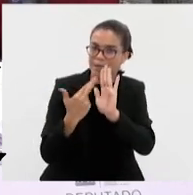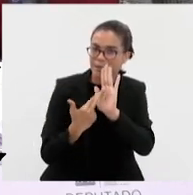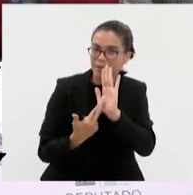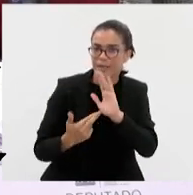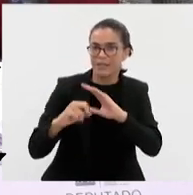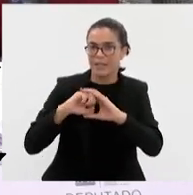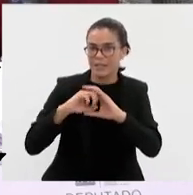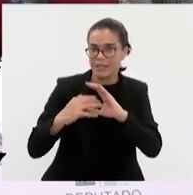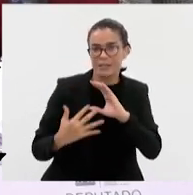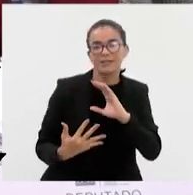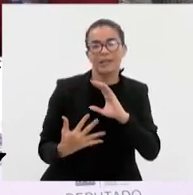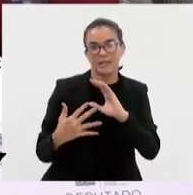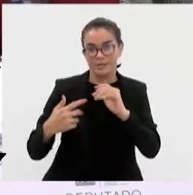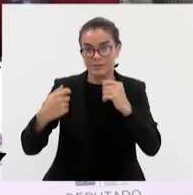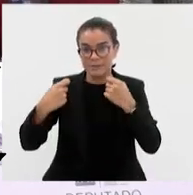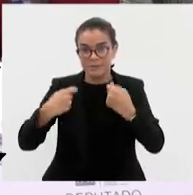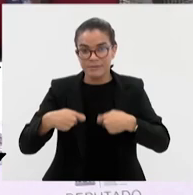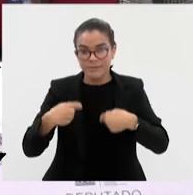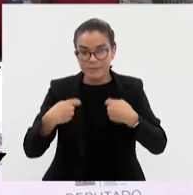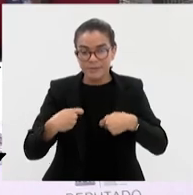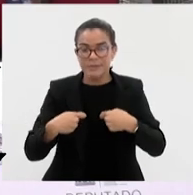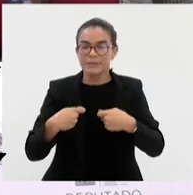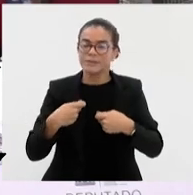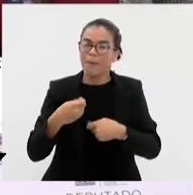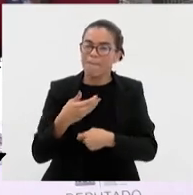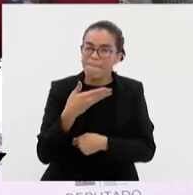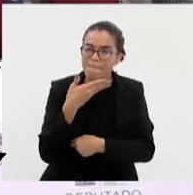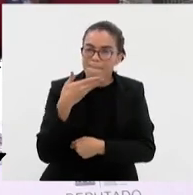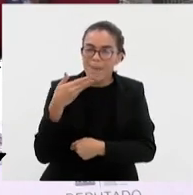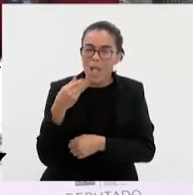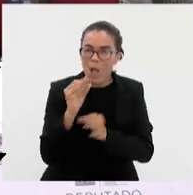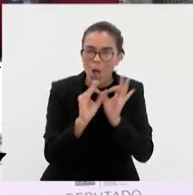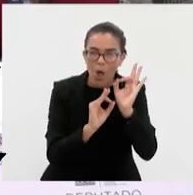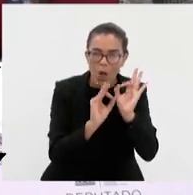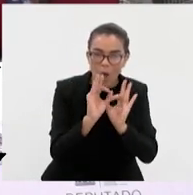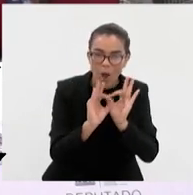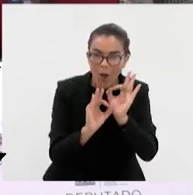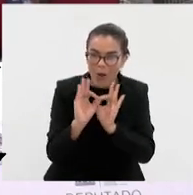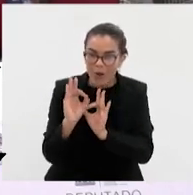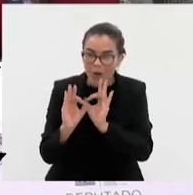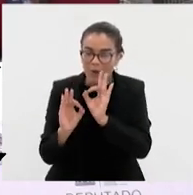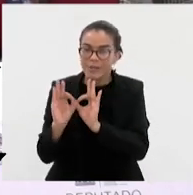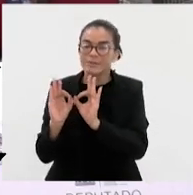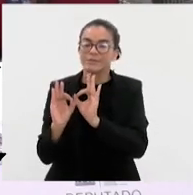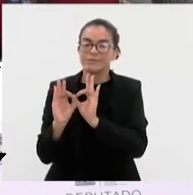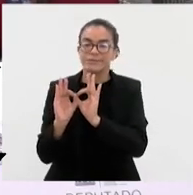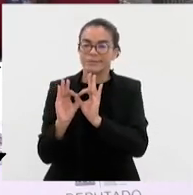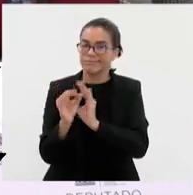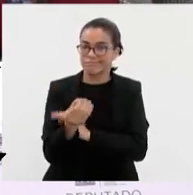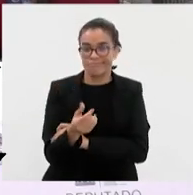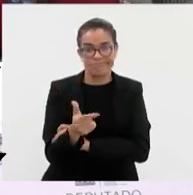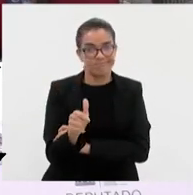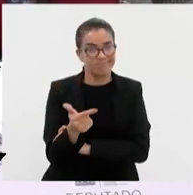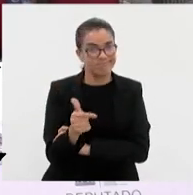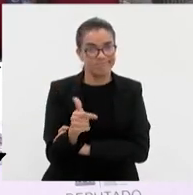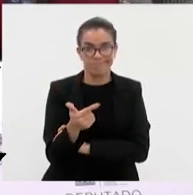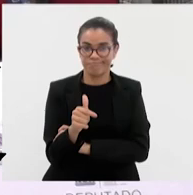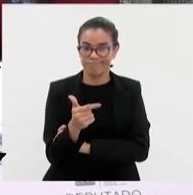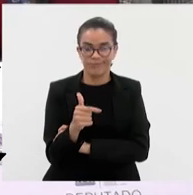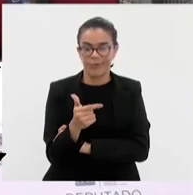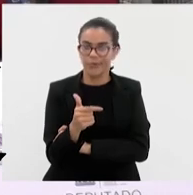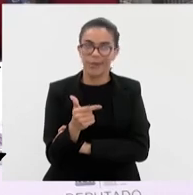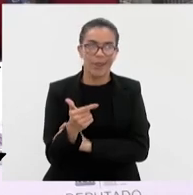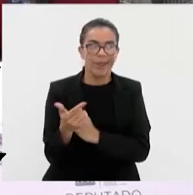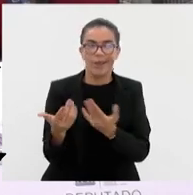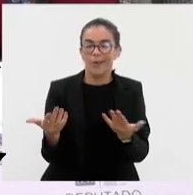deputado Luiz Paulo, que precisam ser melhor definidos e organizados. não temos, enfim,